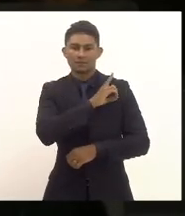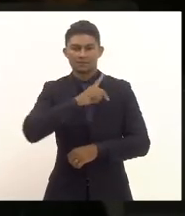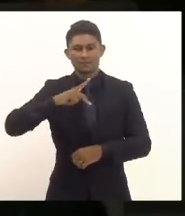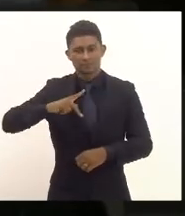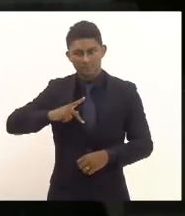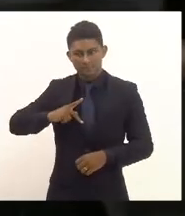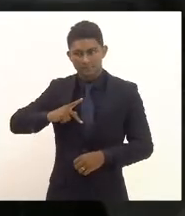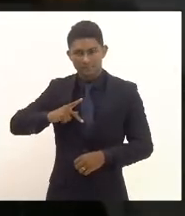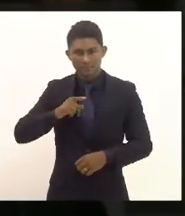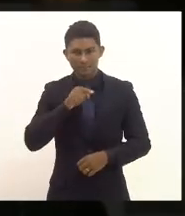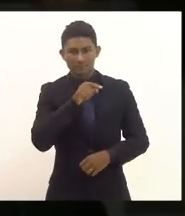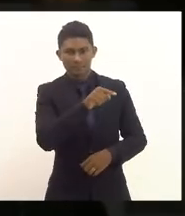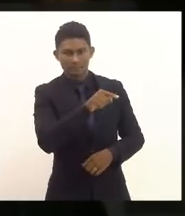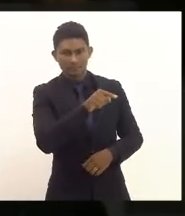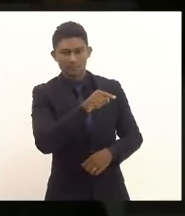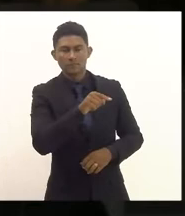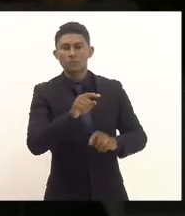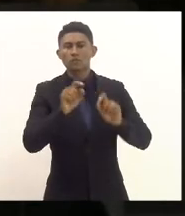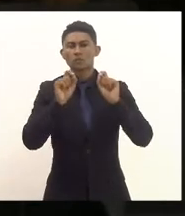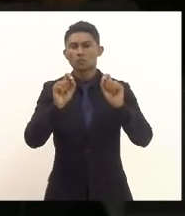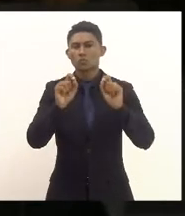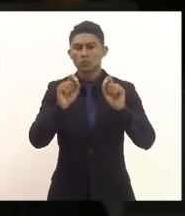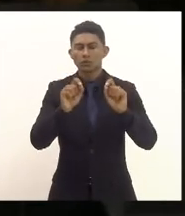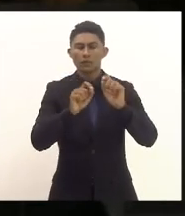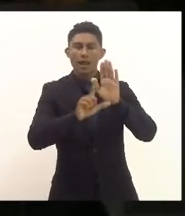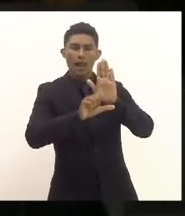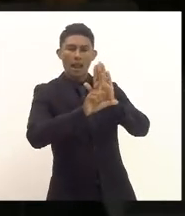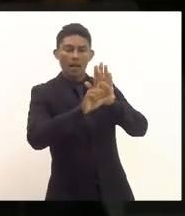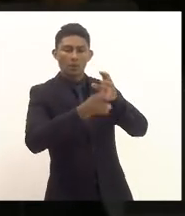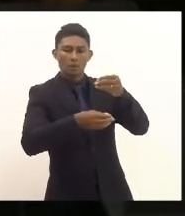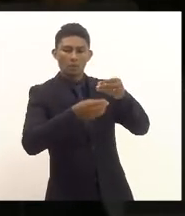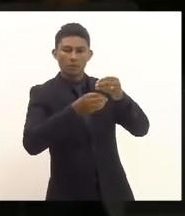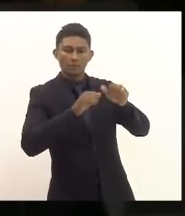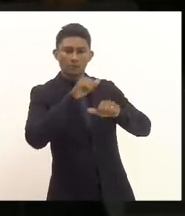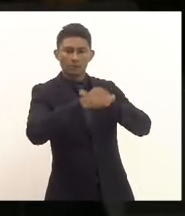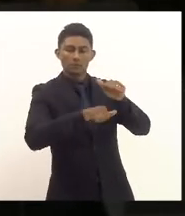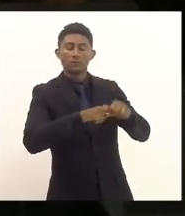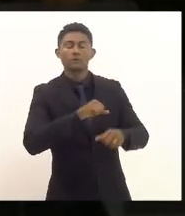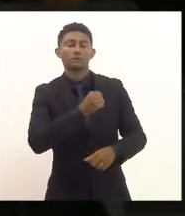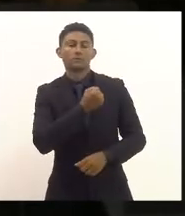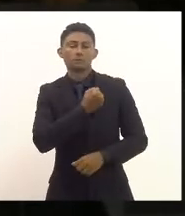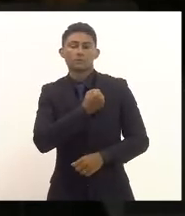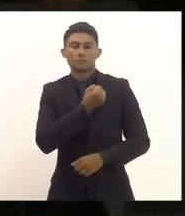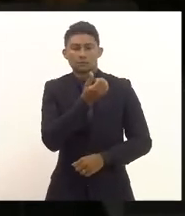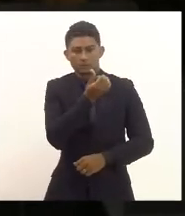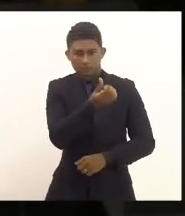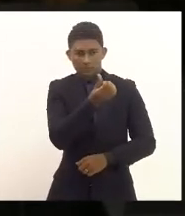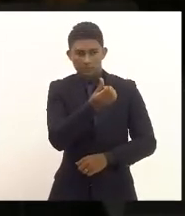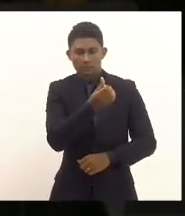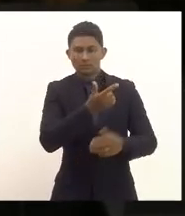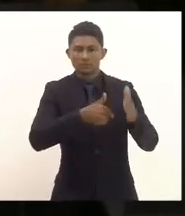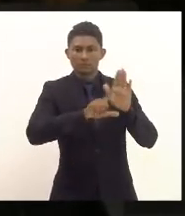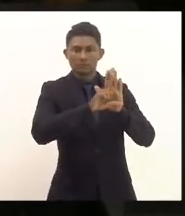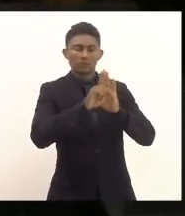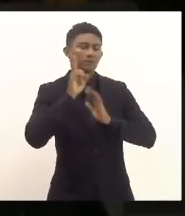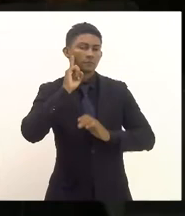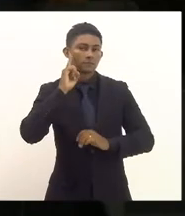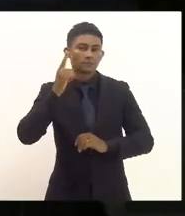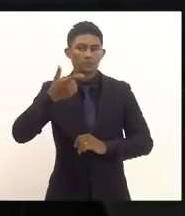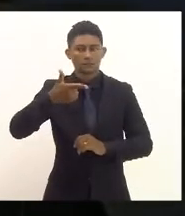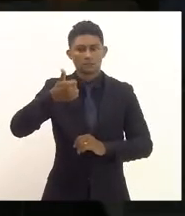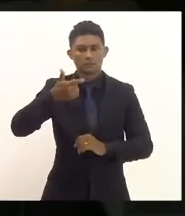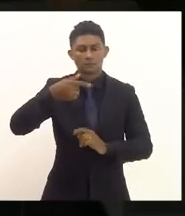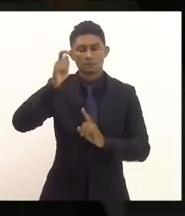que altera a sua lei complementar nº 6 de 12 de